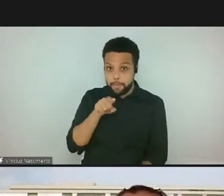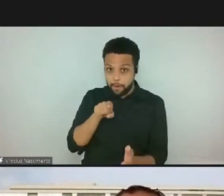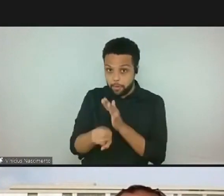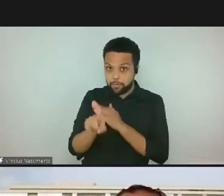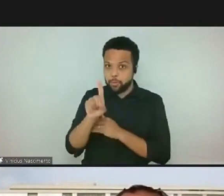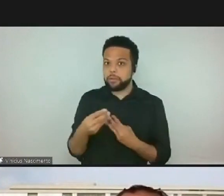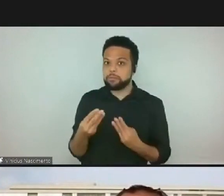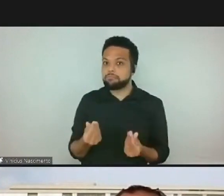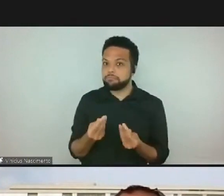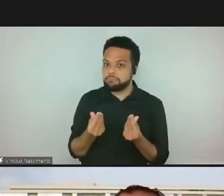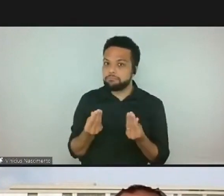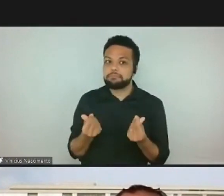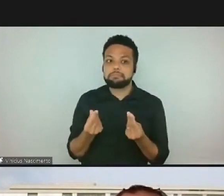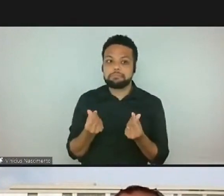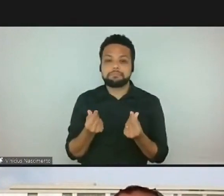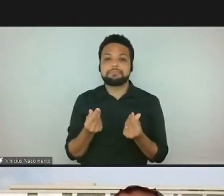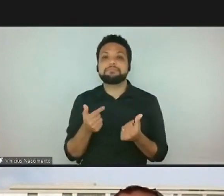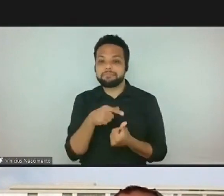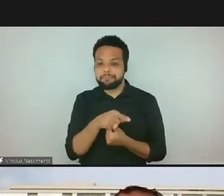Fernando?